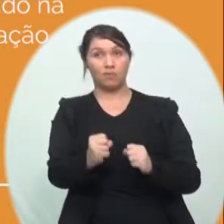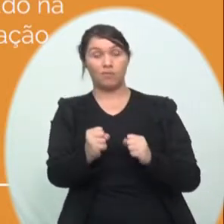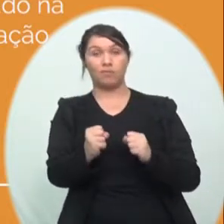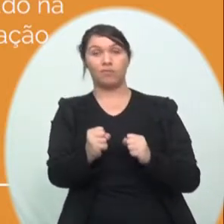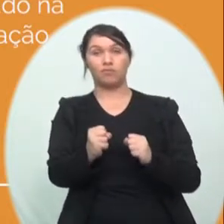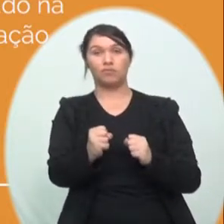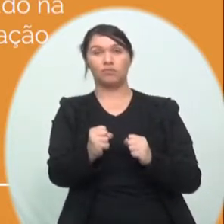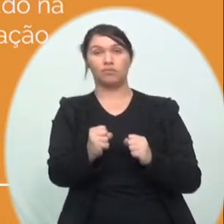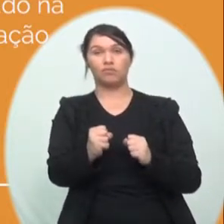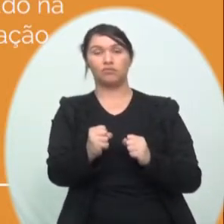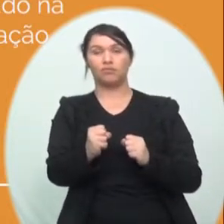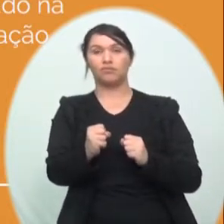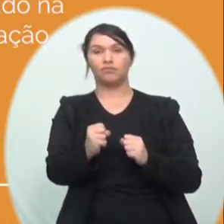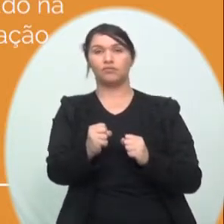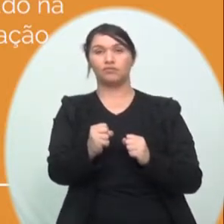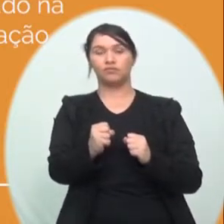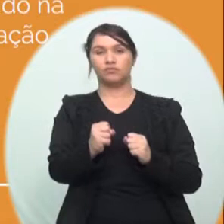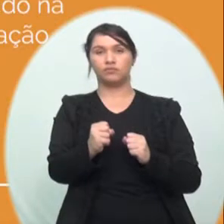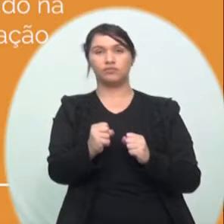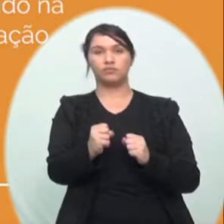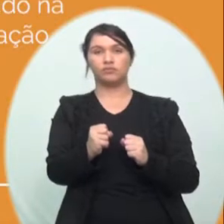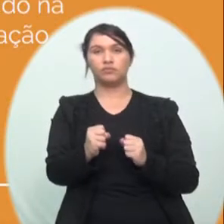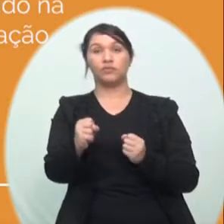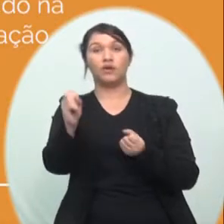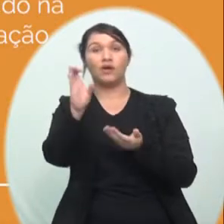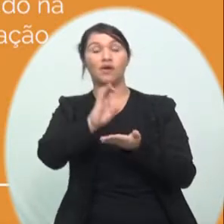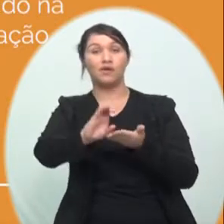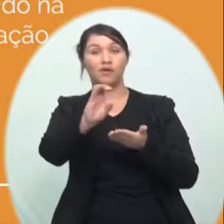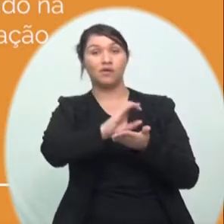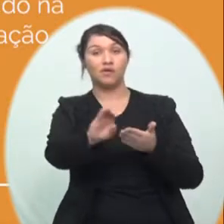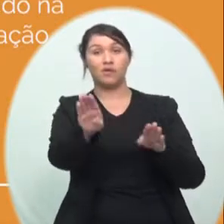tenho que ter uma legislação que abrigue